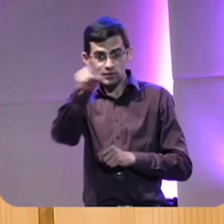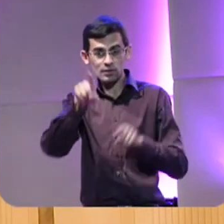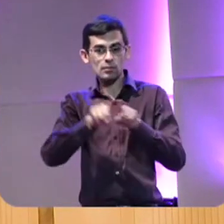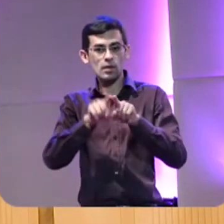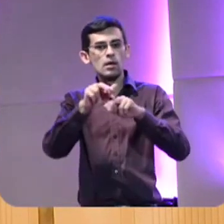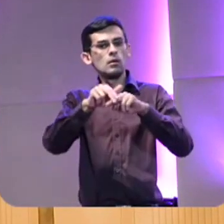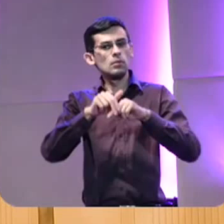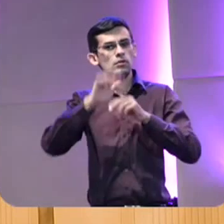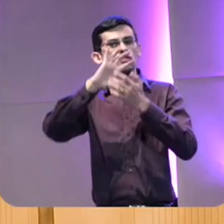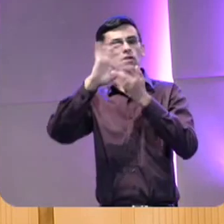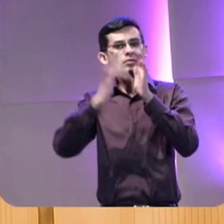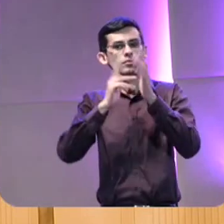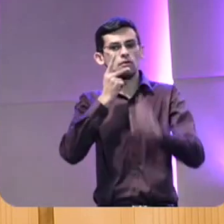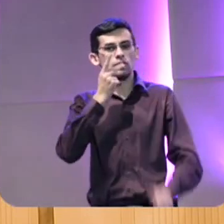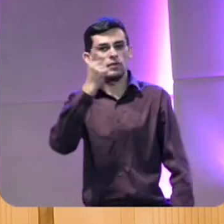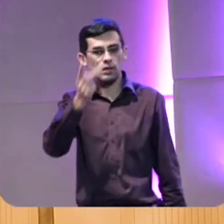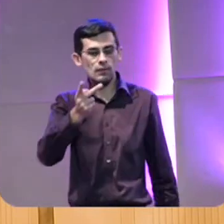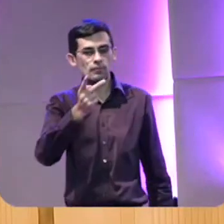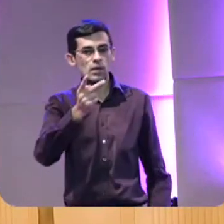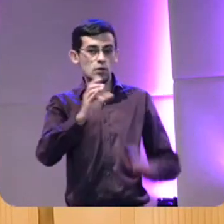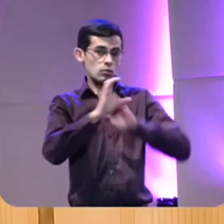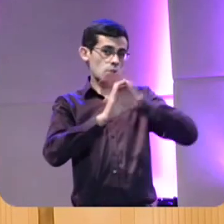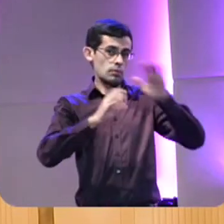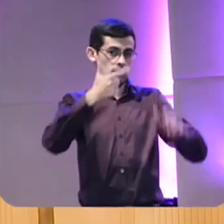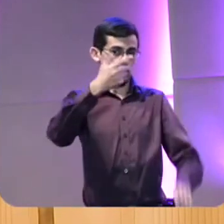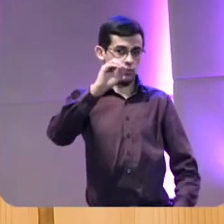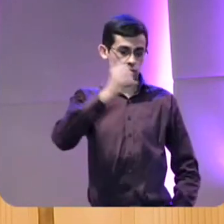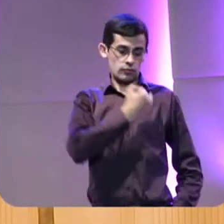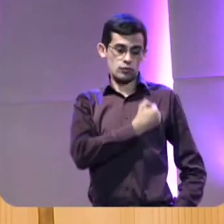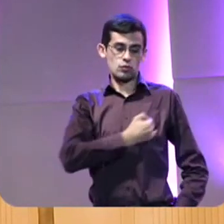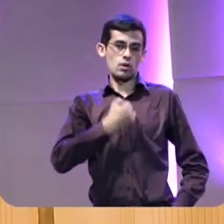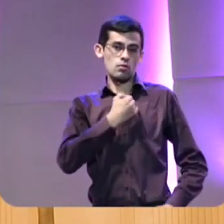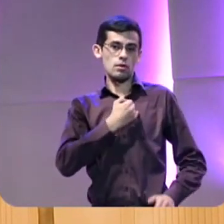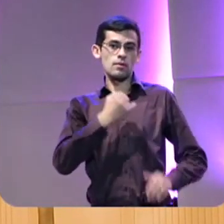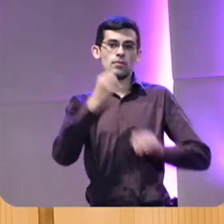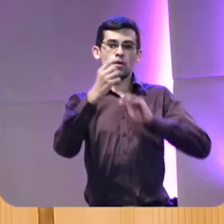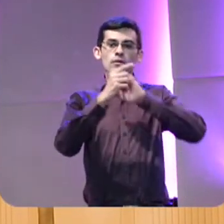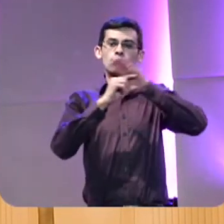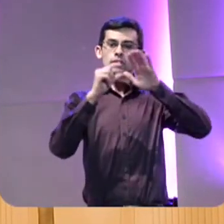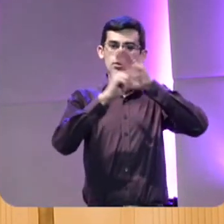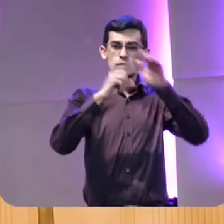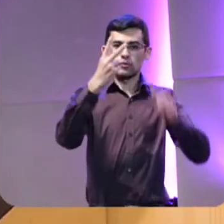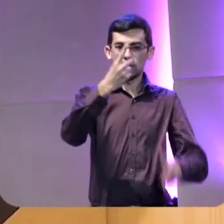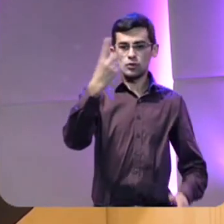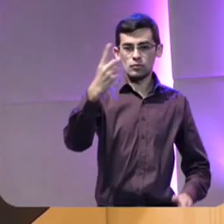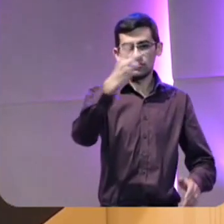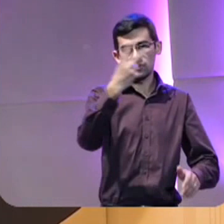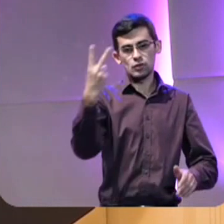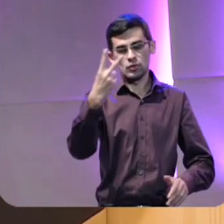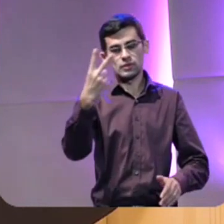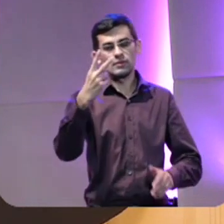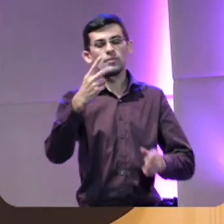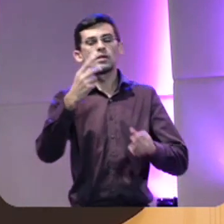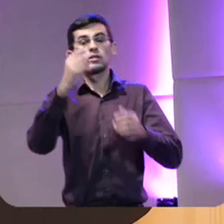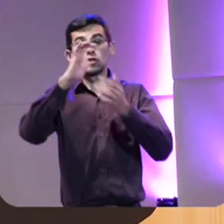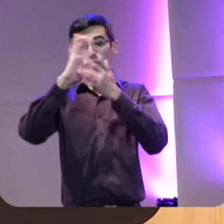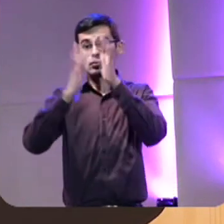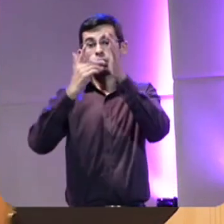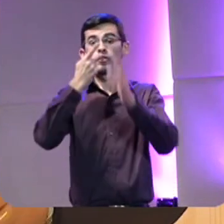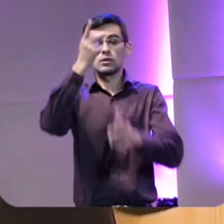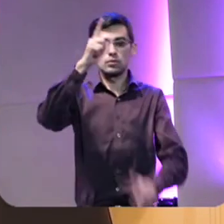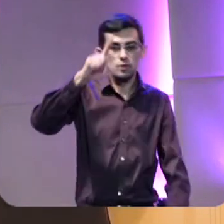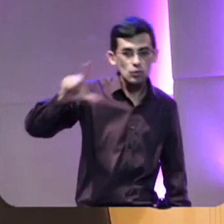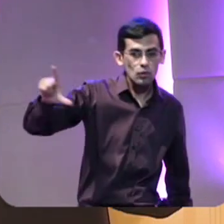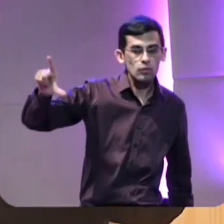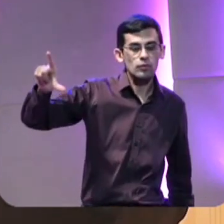Senhor Jesus vai dizer nesse mesmo texto, no capítulo 20 de João, versículos 21 e 22, então Jesus disse de